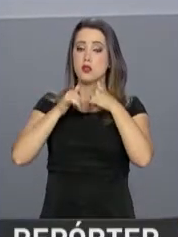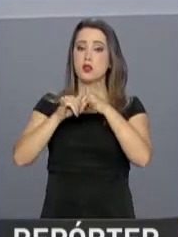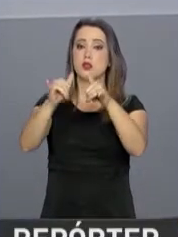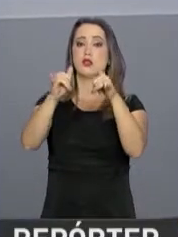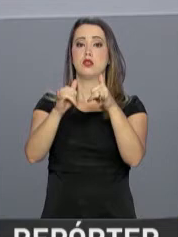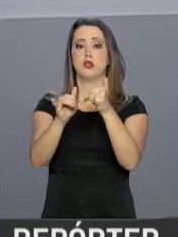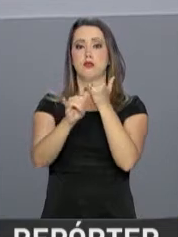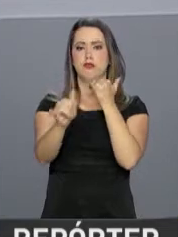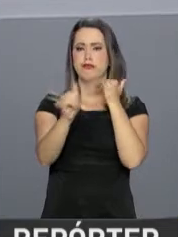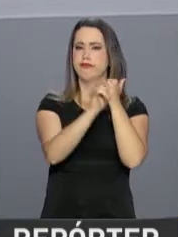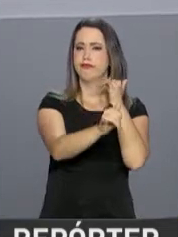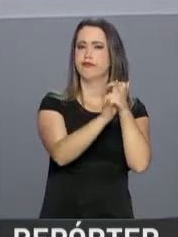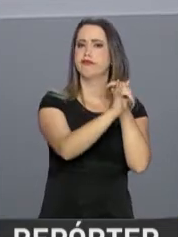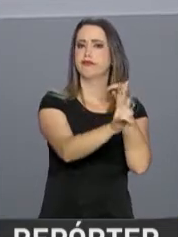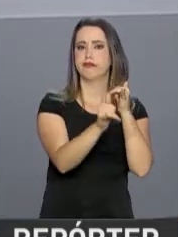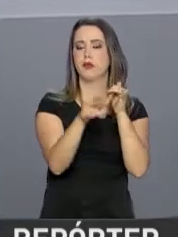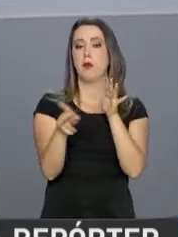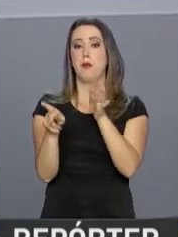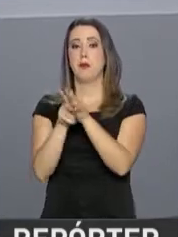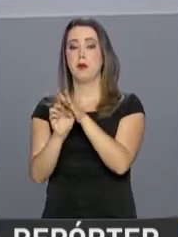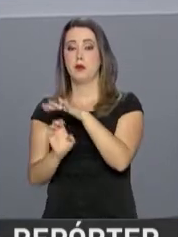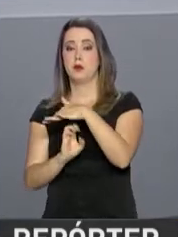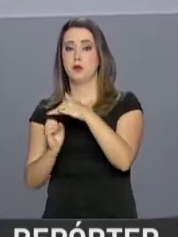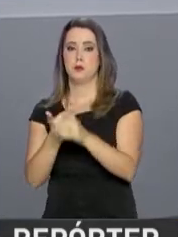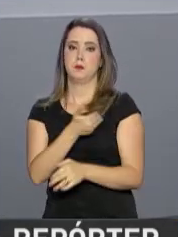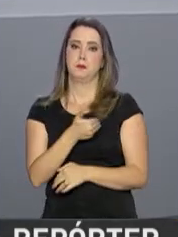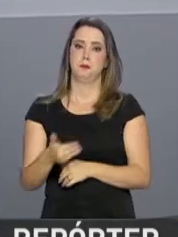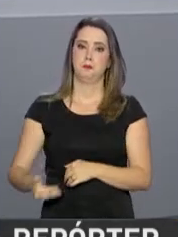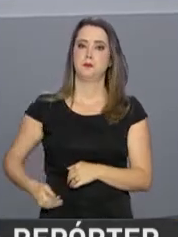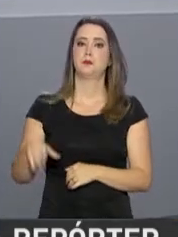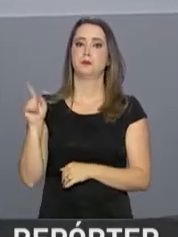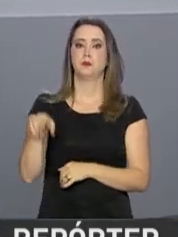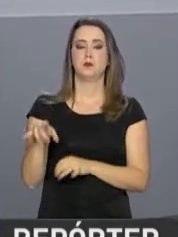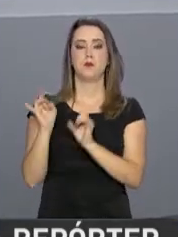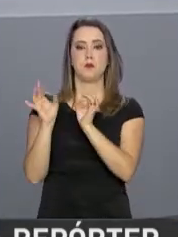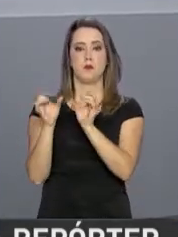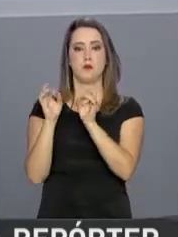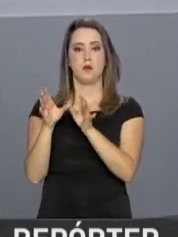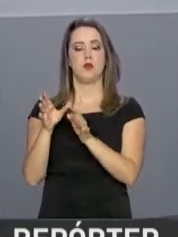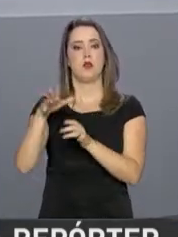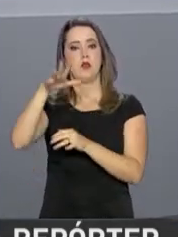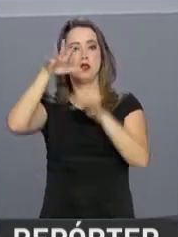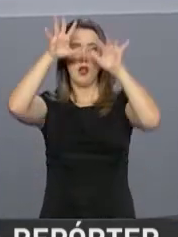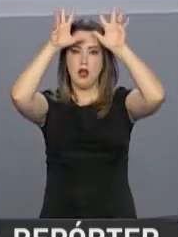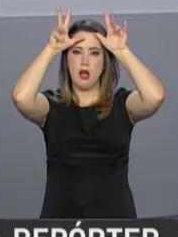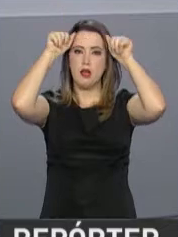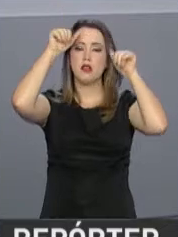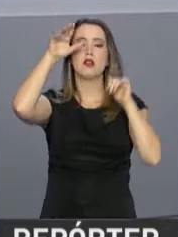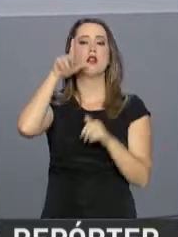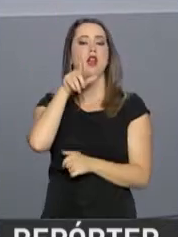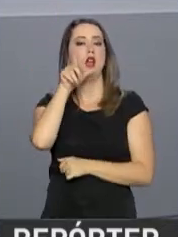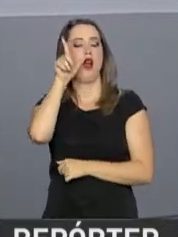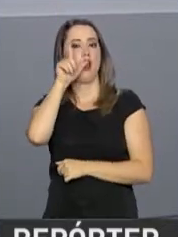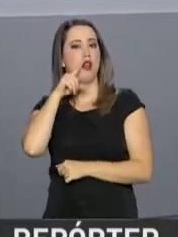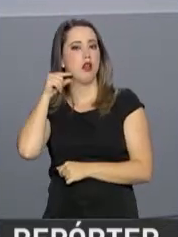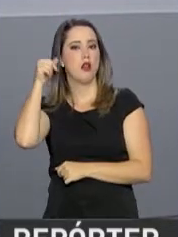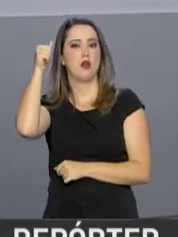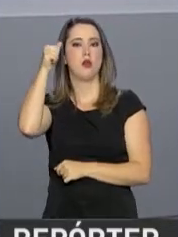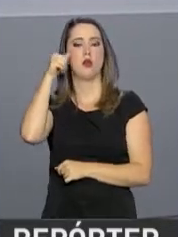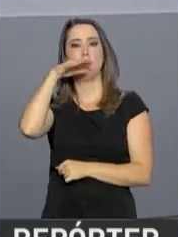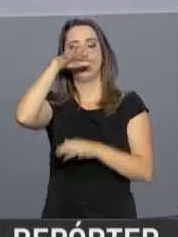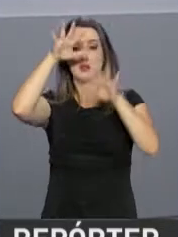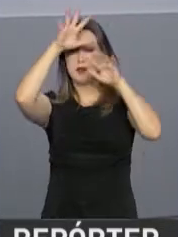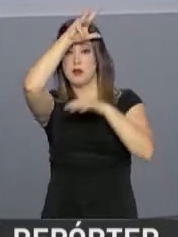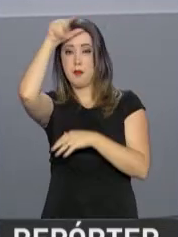elétrica ligadas à Eletrobras vão ser leiloadas nos estados do Acre, Alagoas, Amazonas, Roraima, Rondônia e Piauí. De